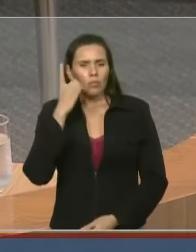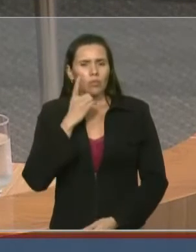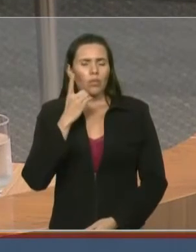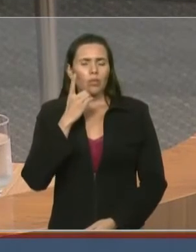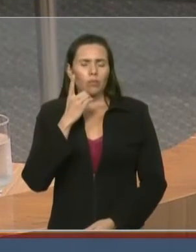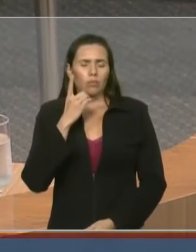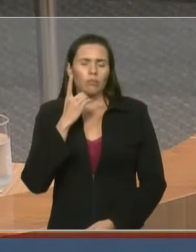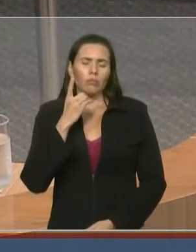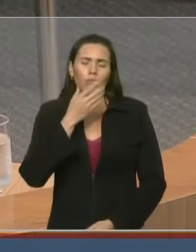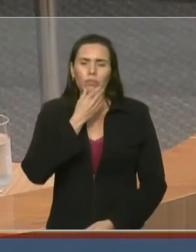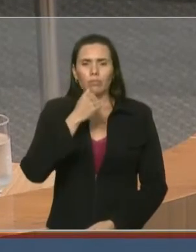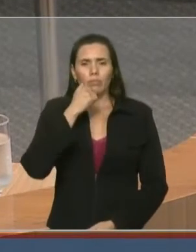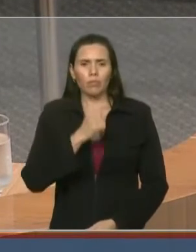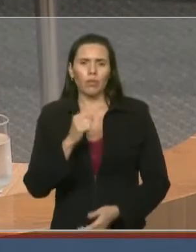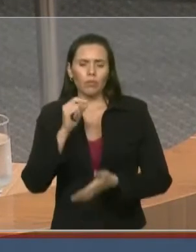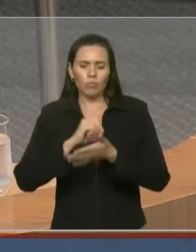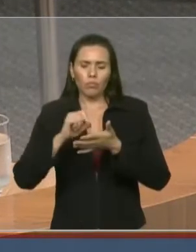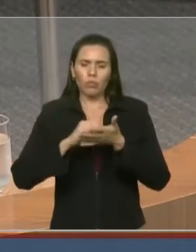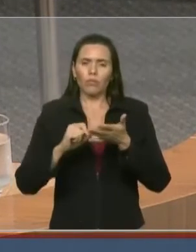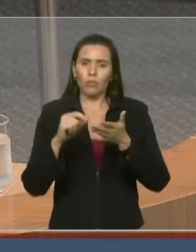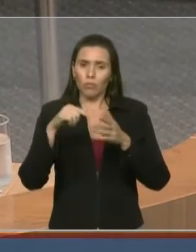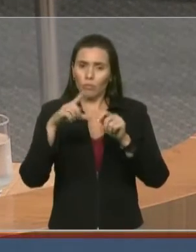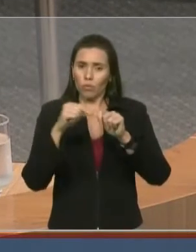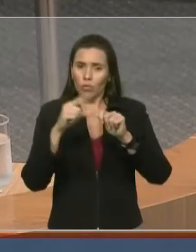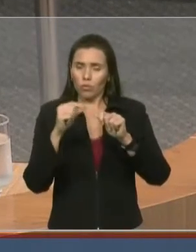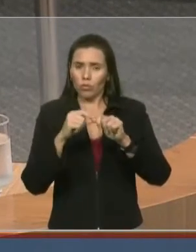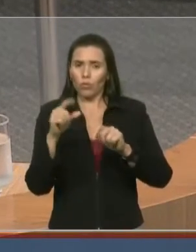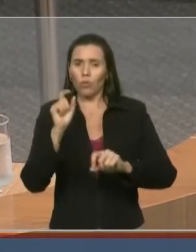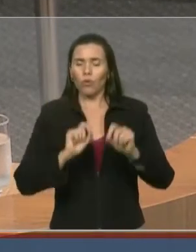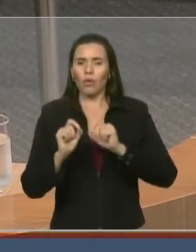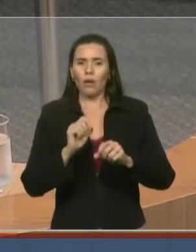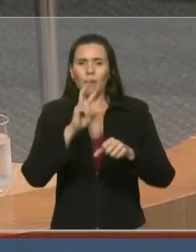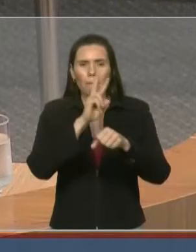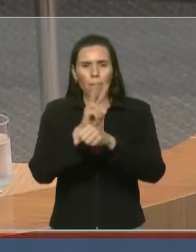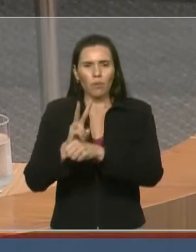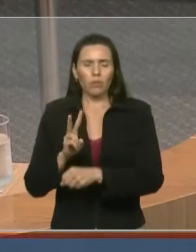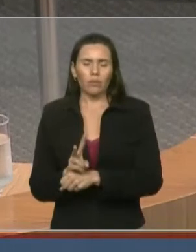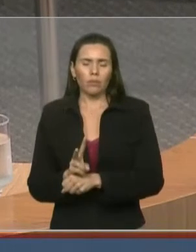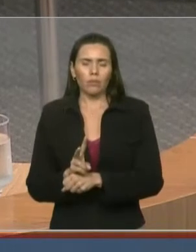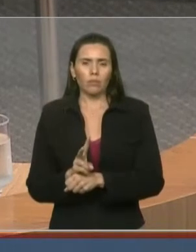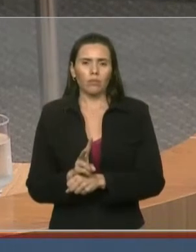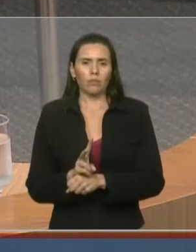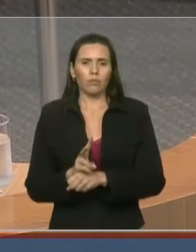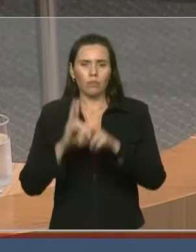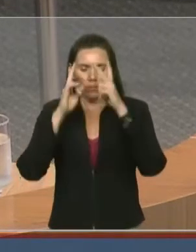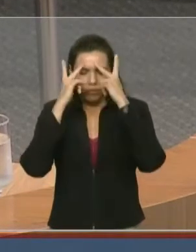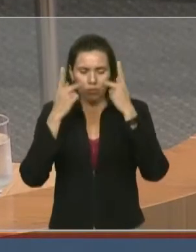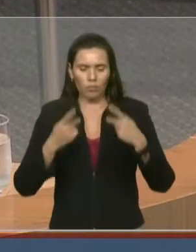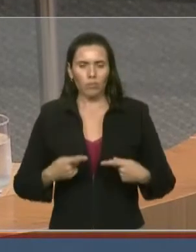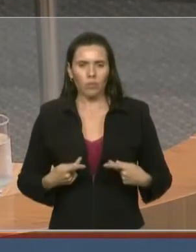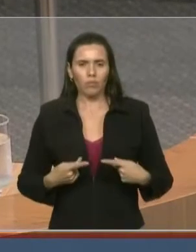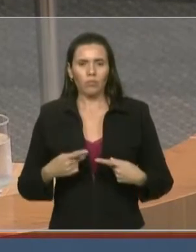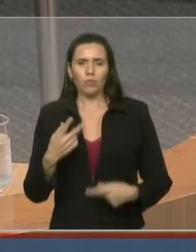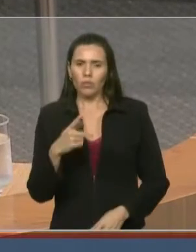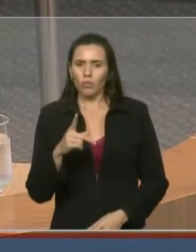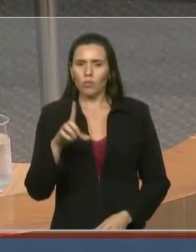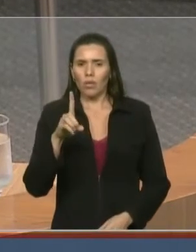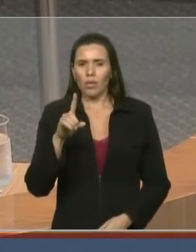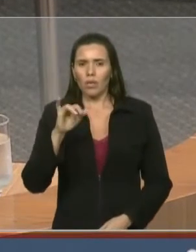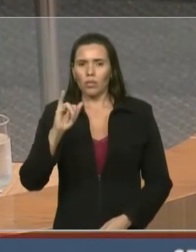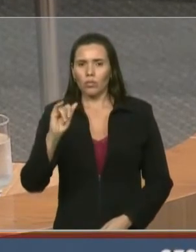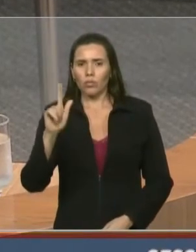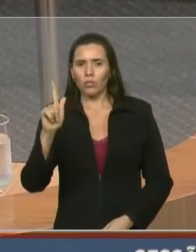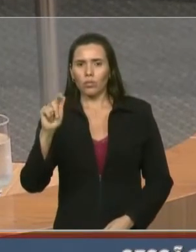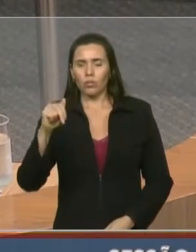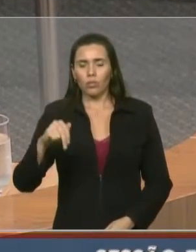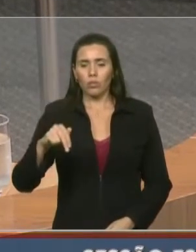que o objetivo da República Federativa do Brasil é a promoção e a proteção da dignidade humana, e nisso se resume toda a Constituição Federal.